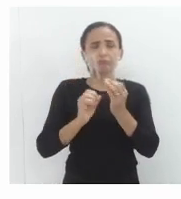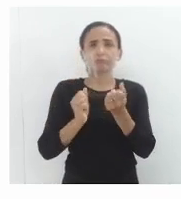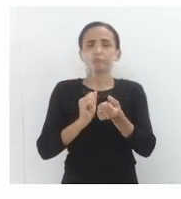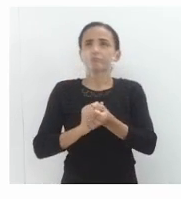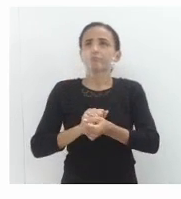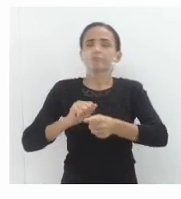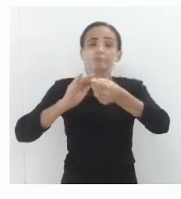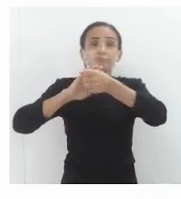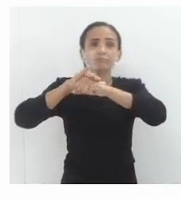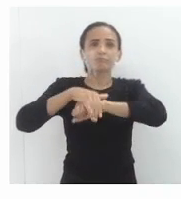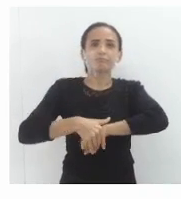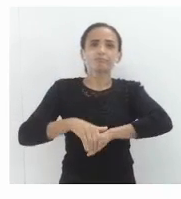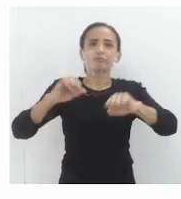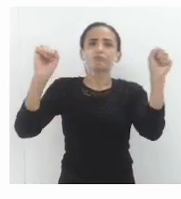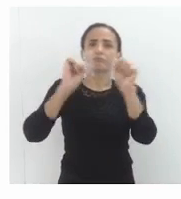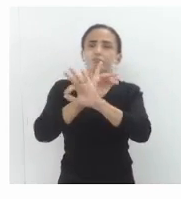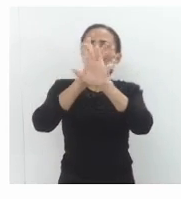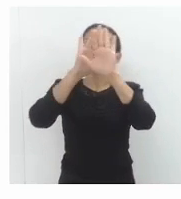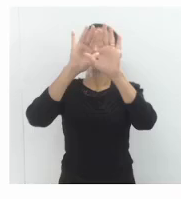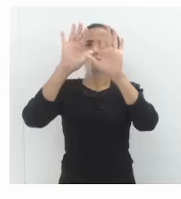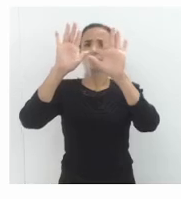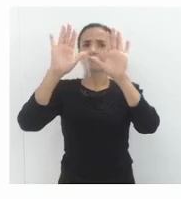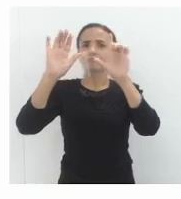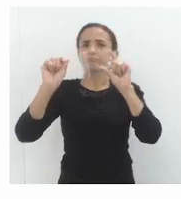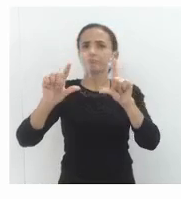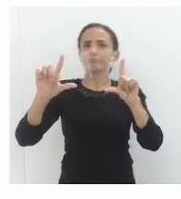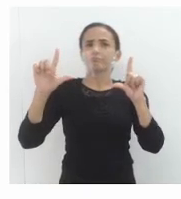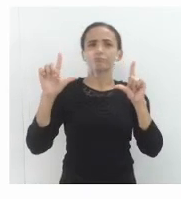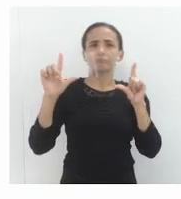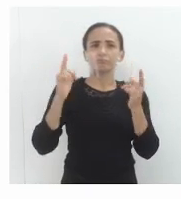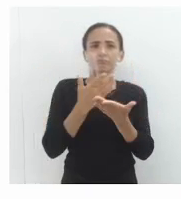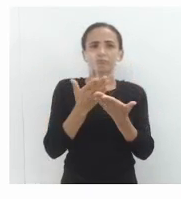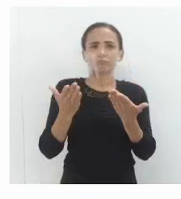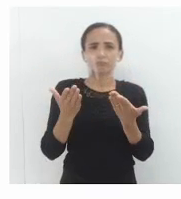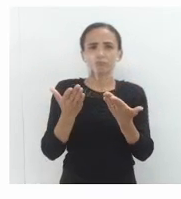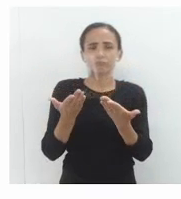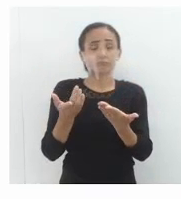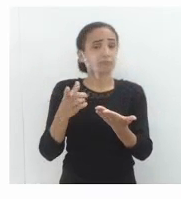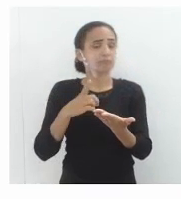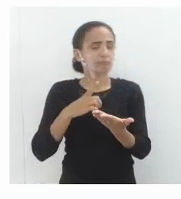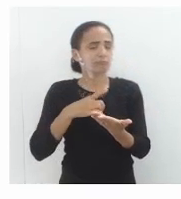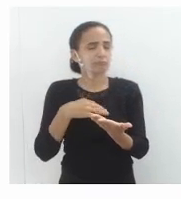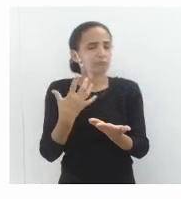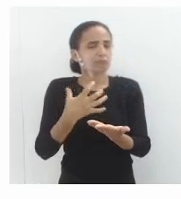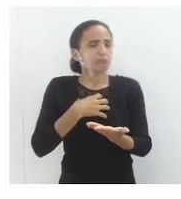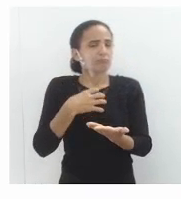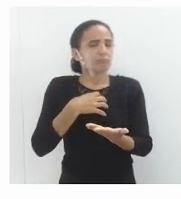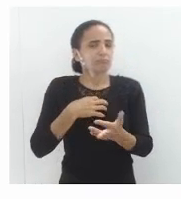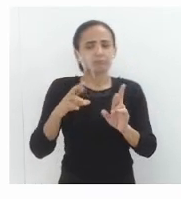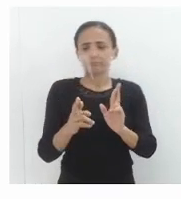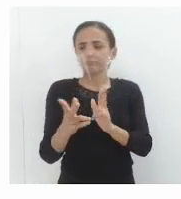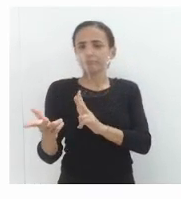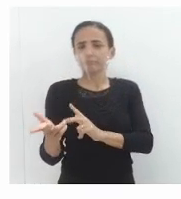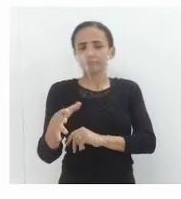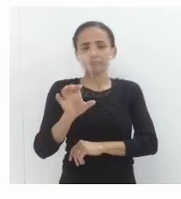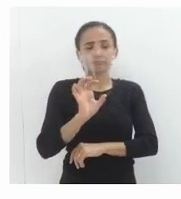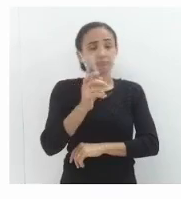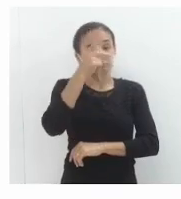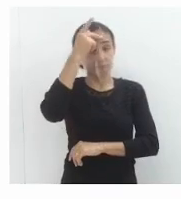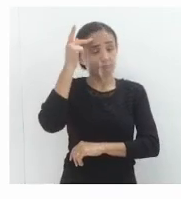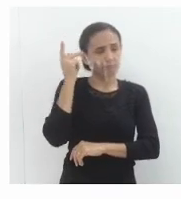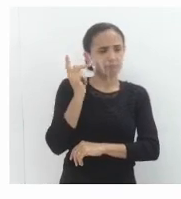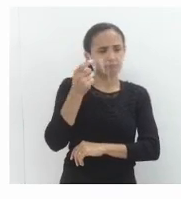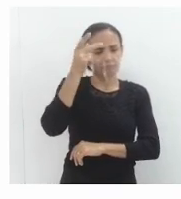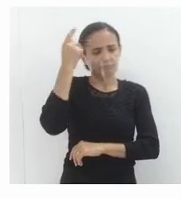Estrelada, que para determinada pessoa vai ter uma sensação diferente. Alguns vão ter mais sensação